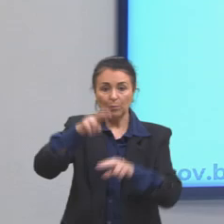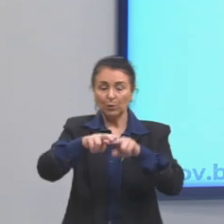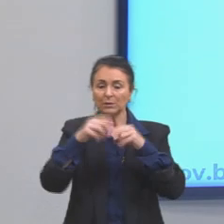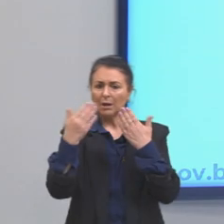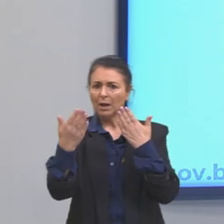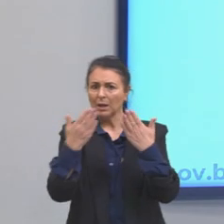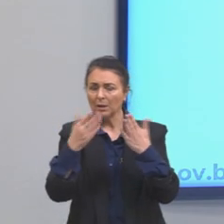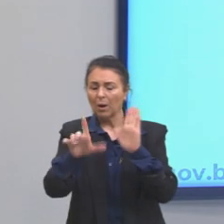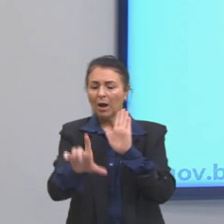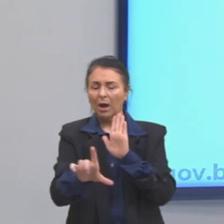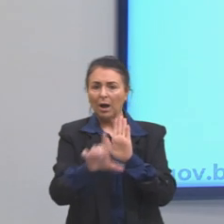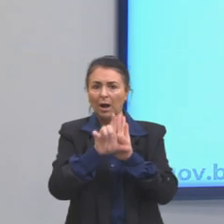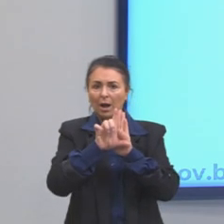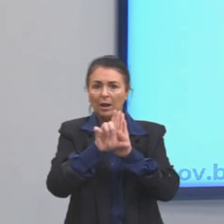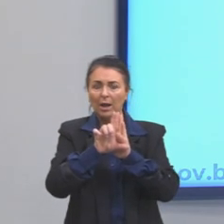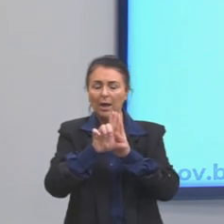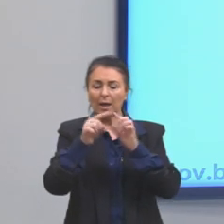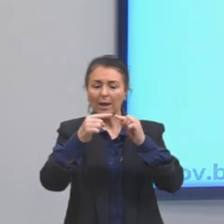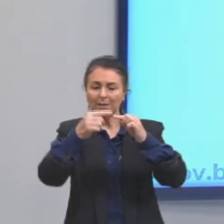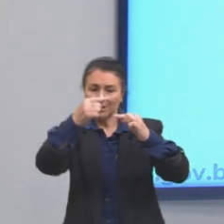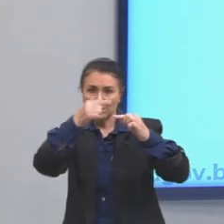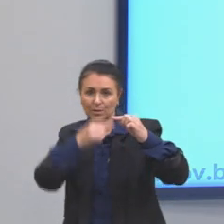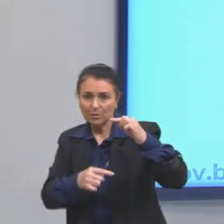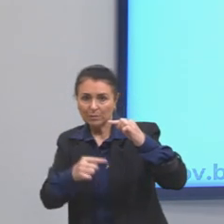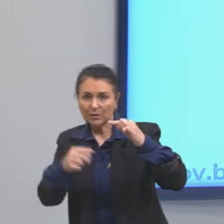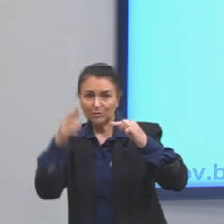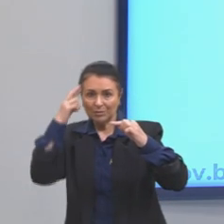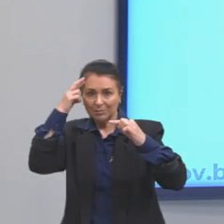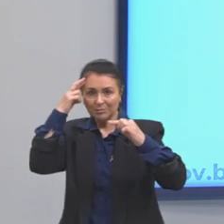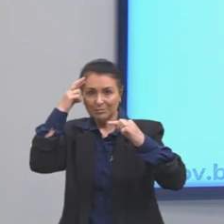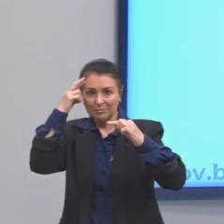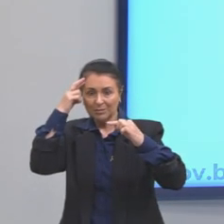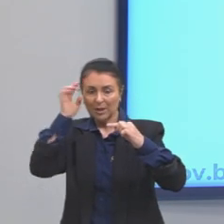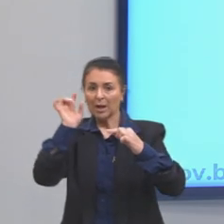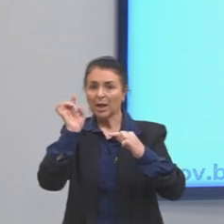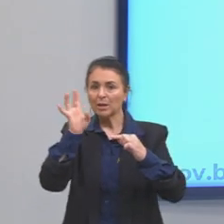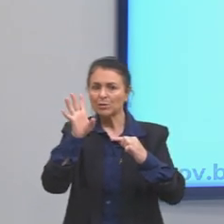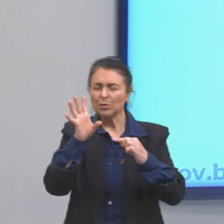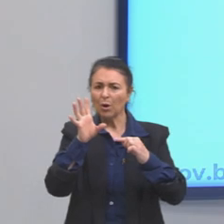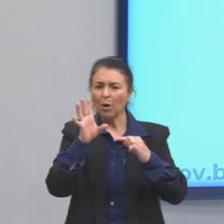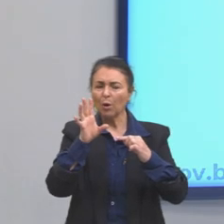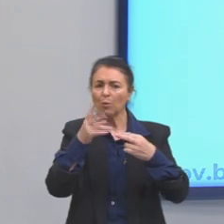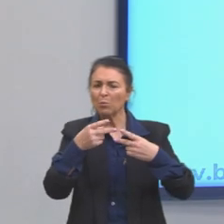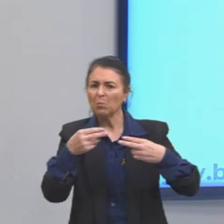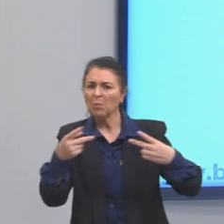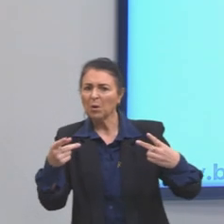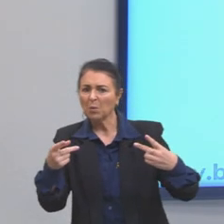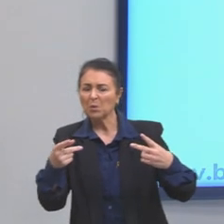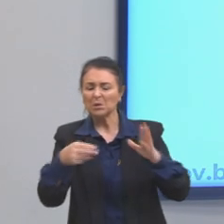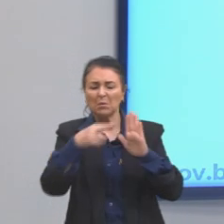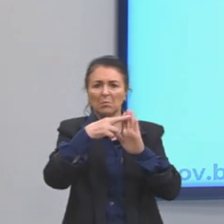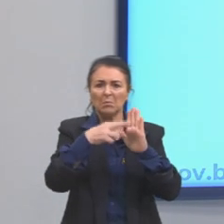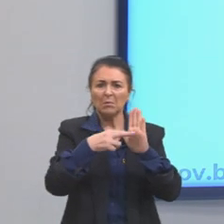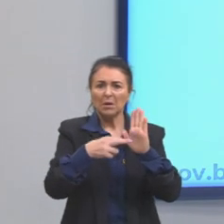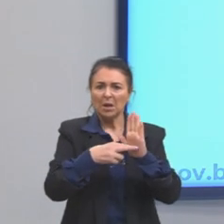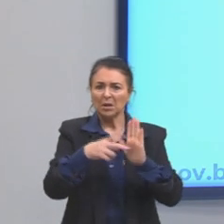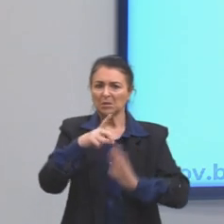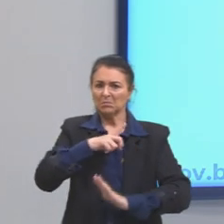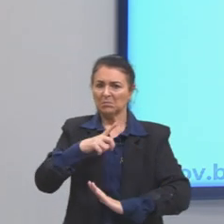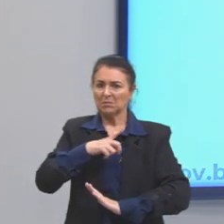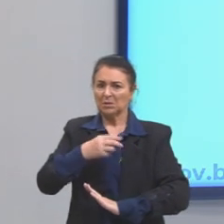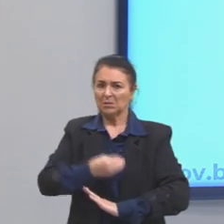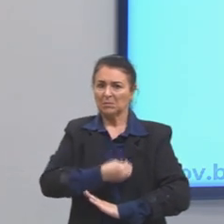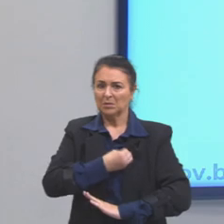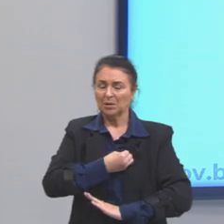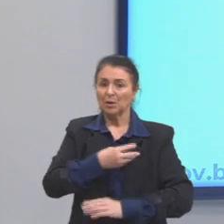a lei está submetida a razão é apenas uma formulação das exigências nacionais porém é